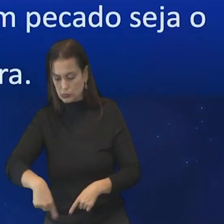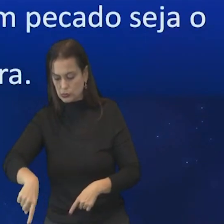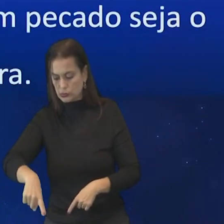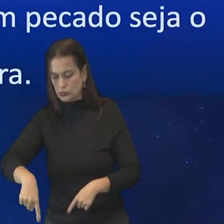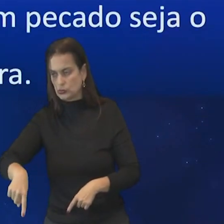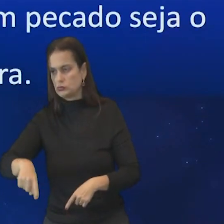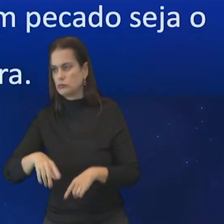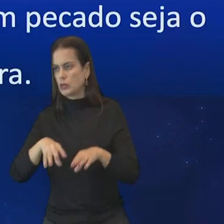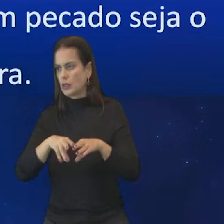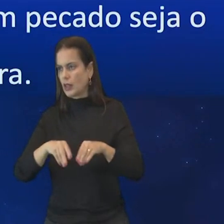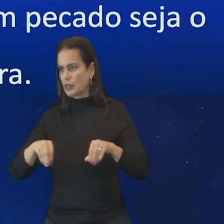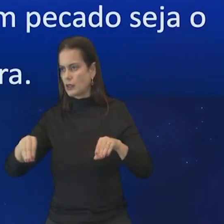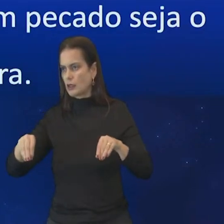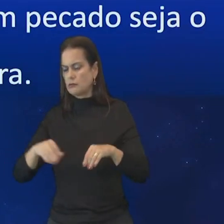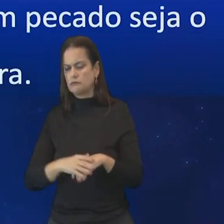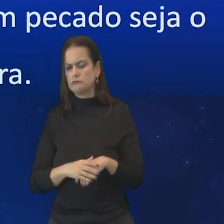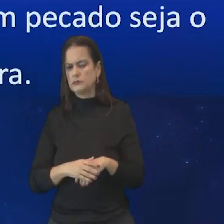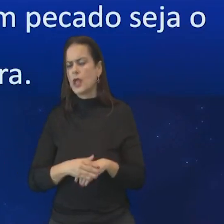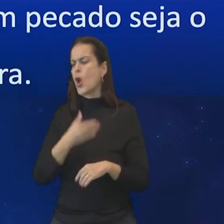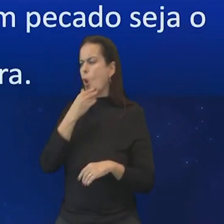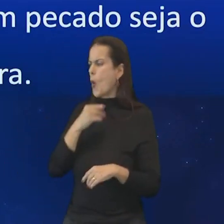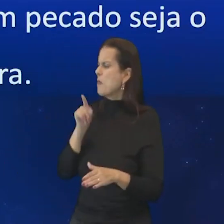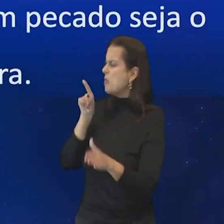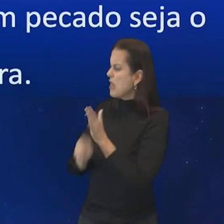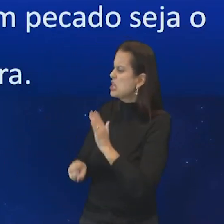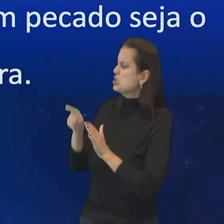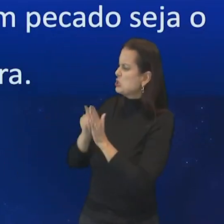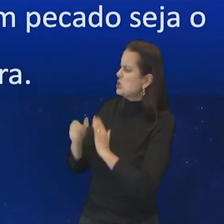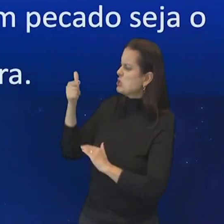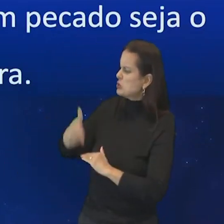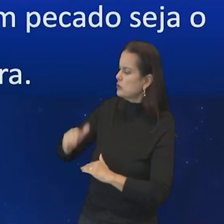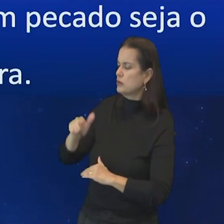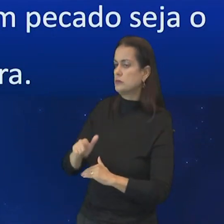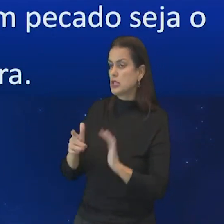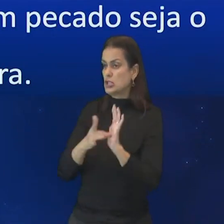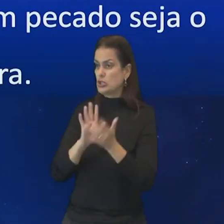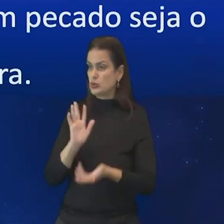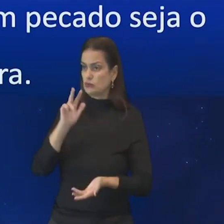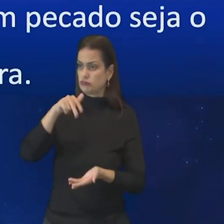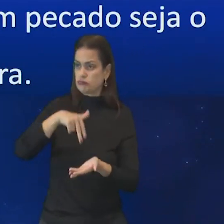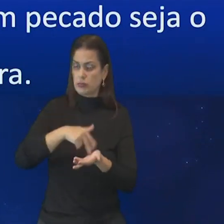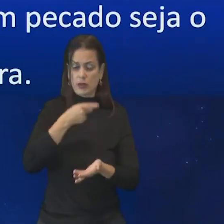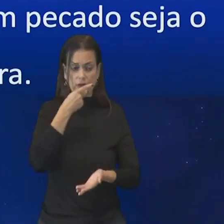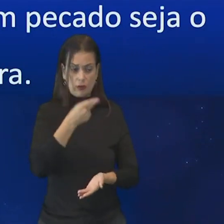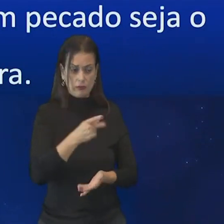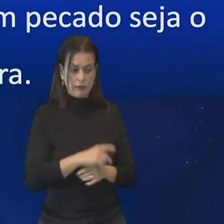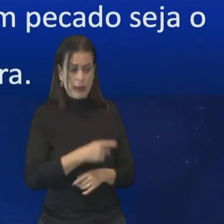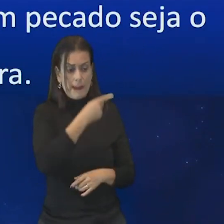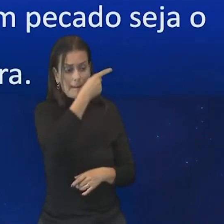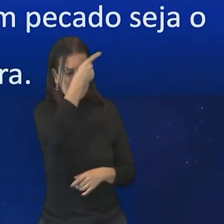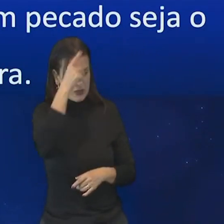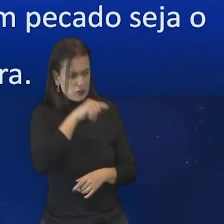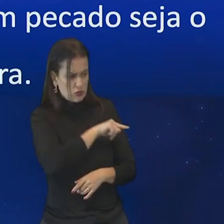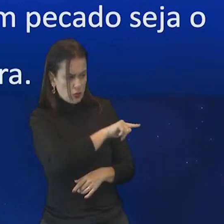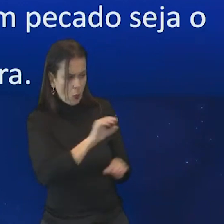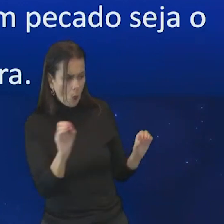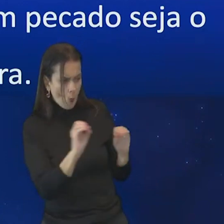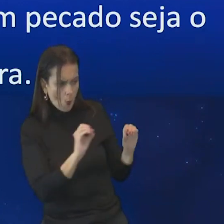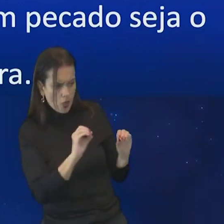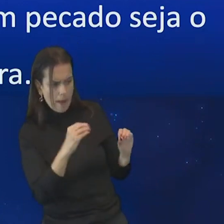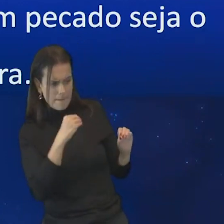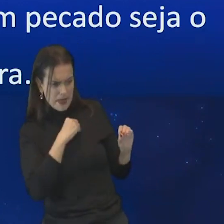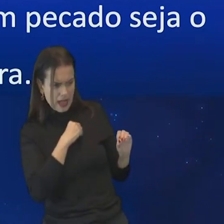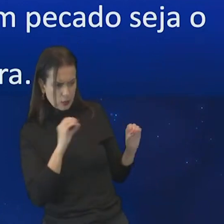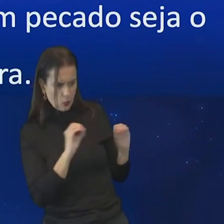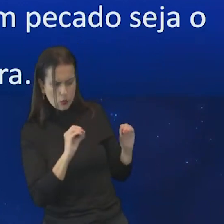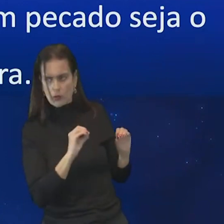como insistissem na pergunta, Jesus se levantou e lhes disse: Aquele que dentre vós estiver sem